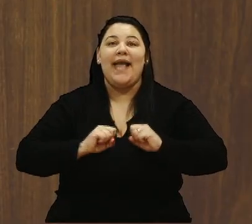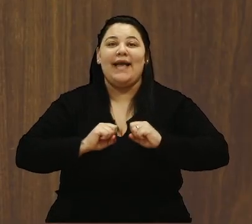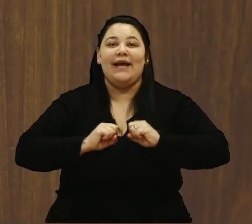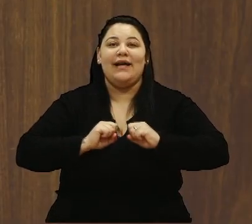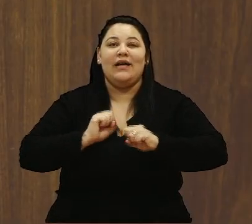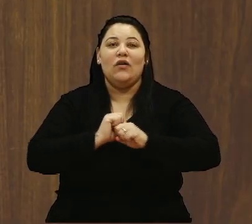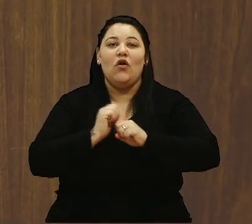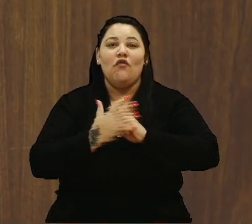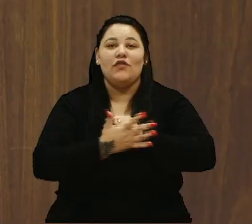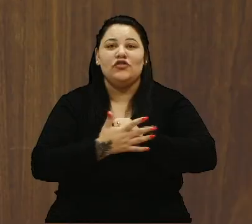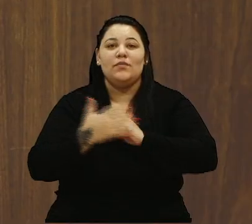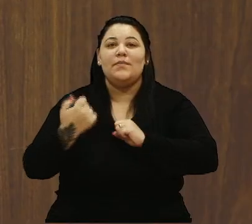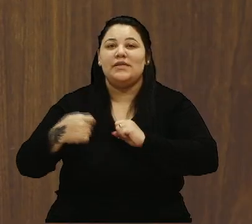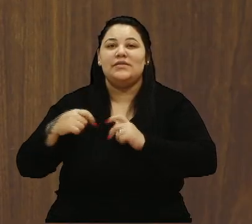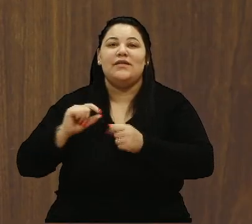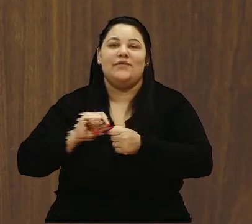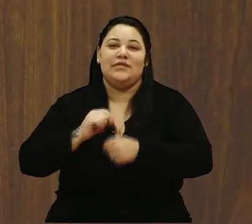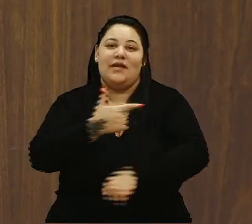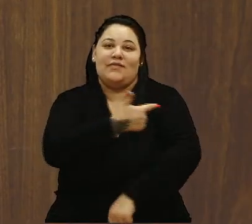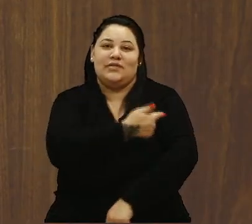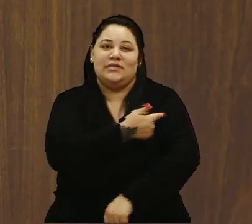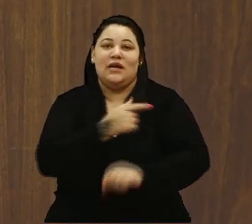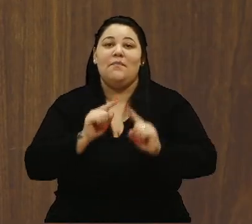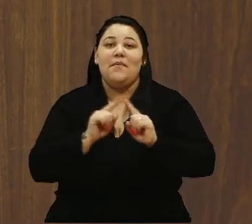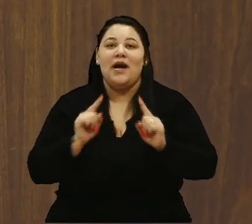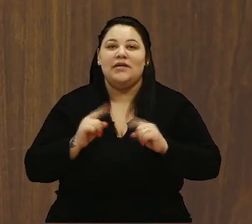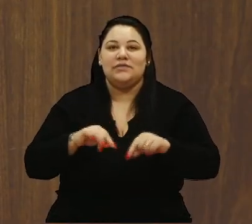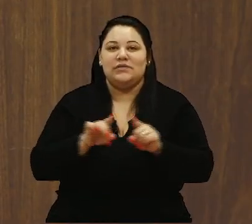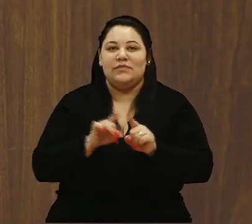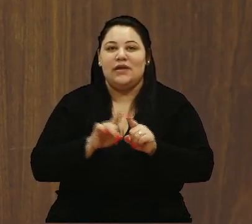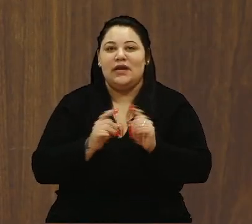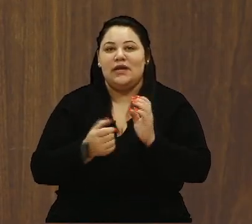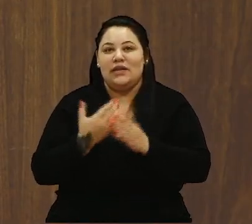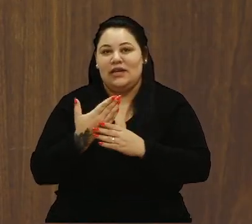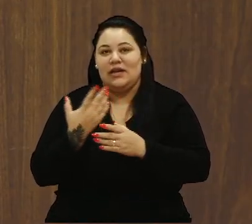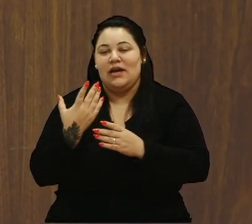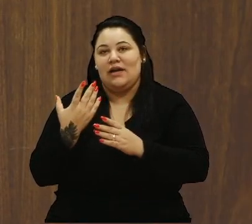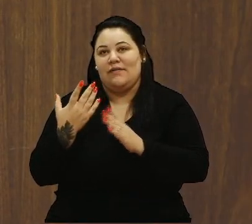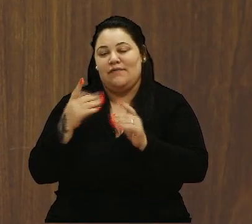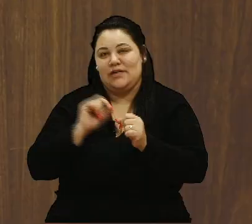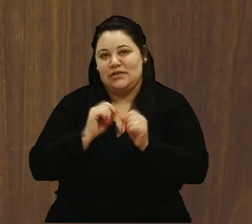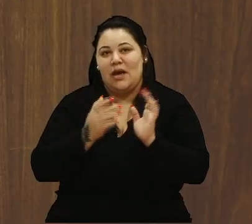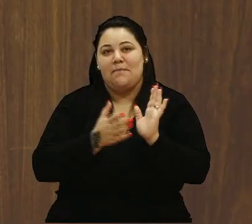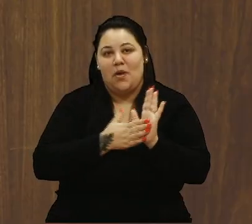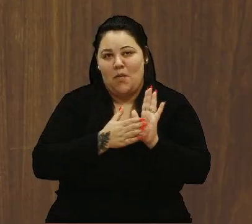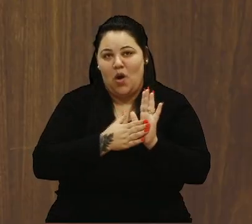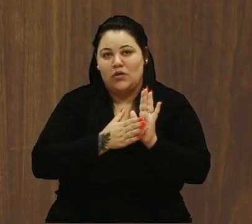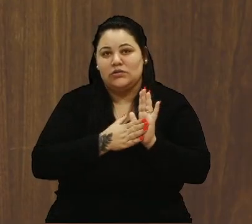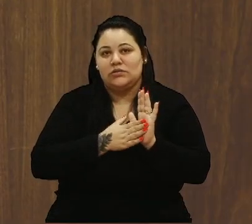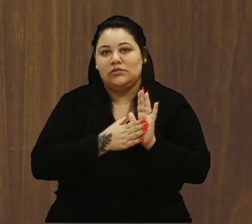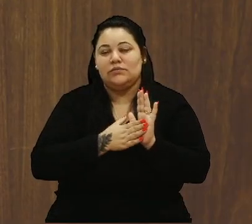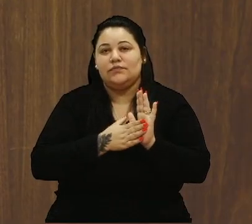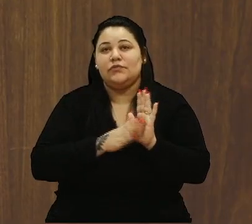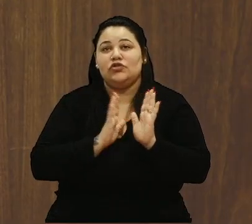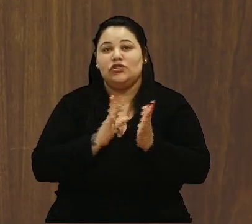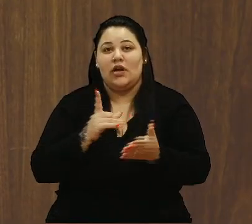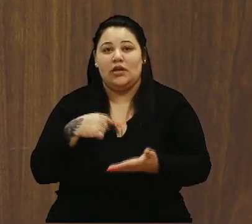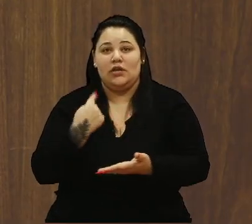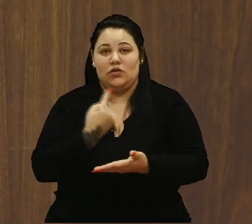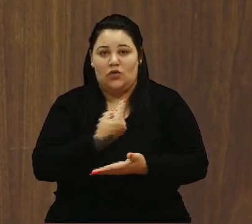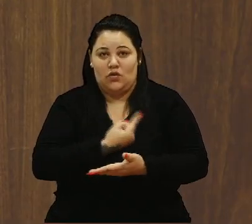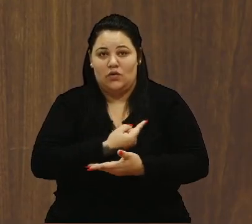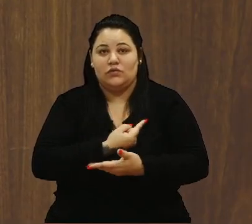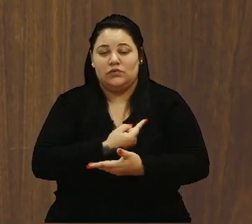a vacinação. Mas eu também queria propor ou sugerir que, já que nós estamos, eu comentei sobre